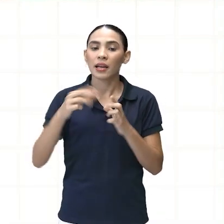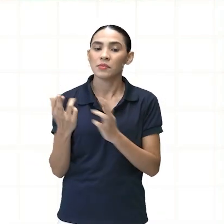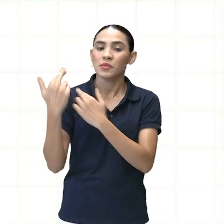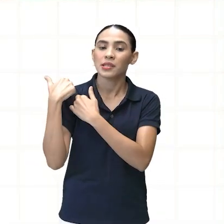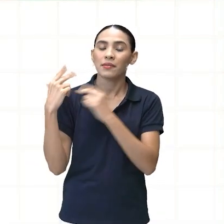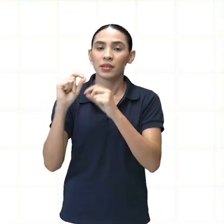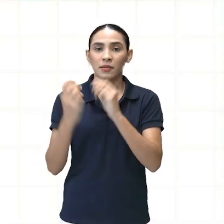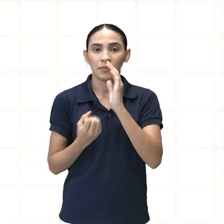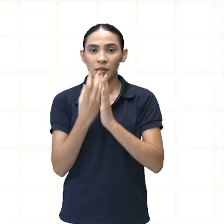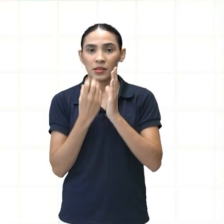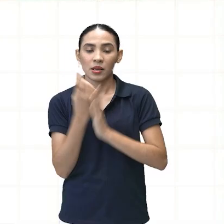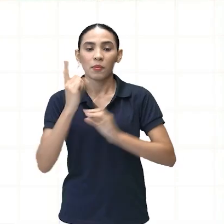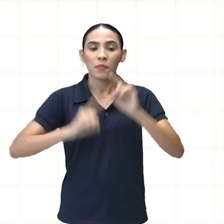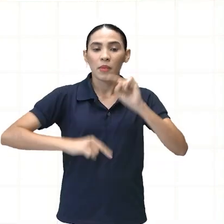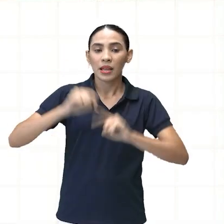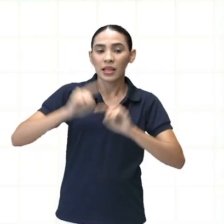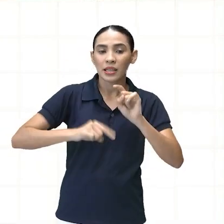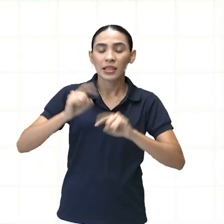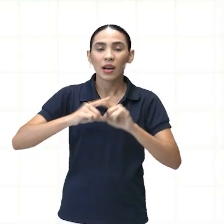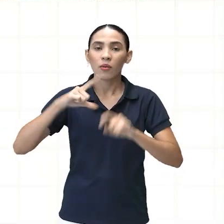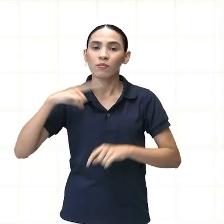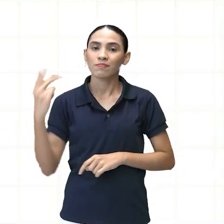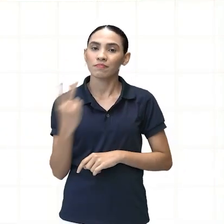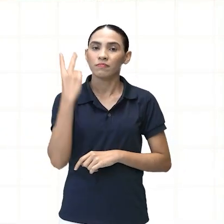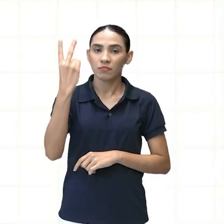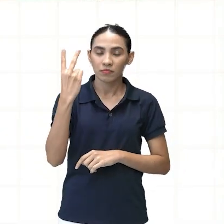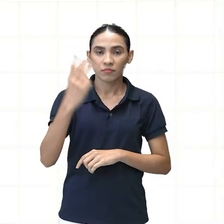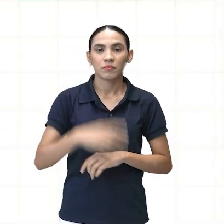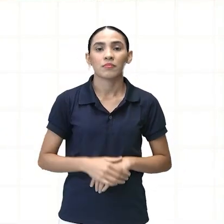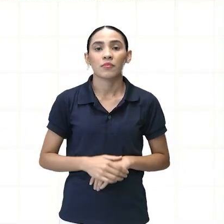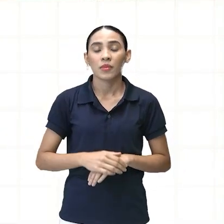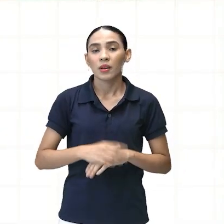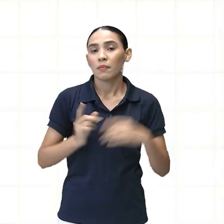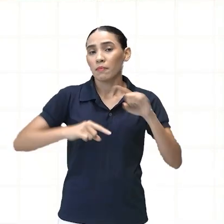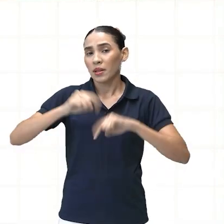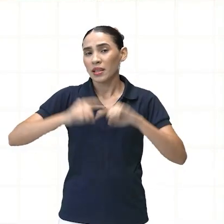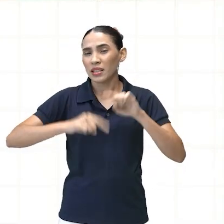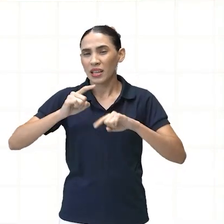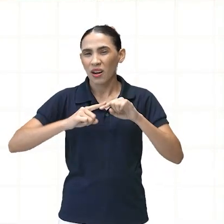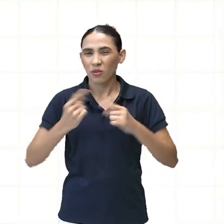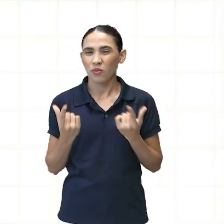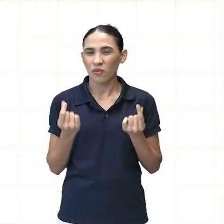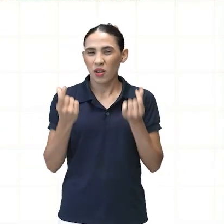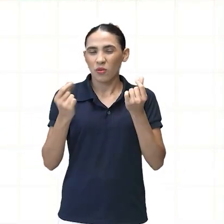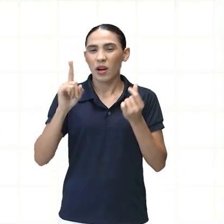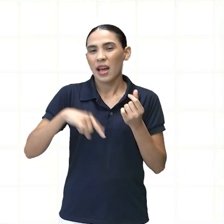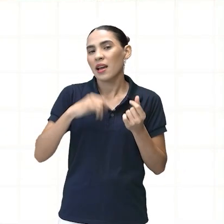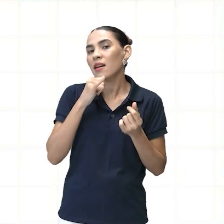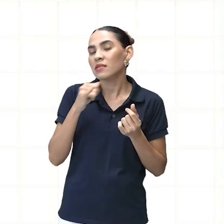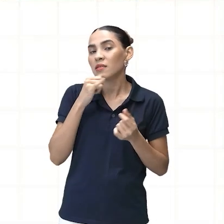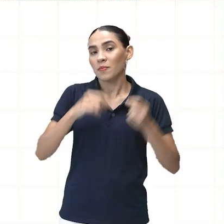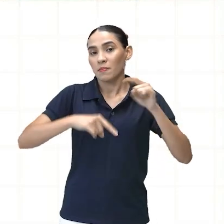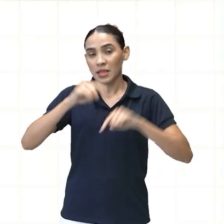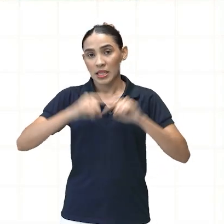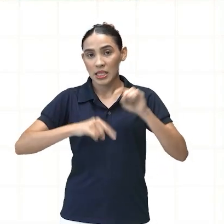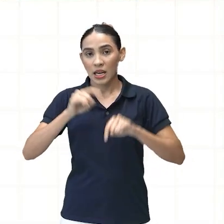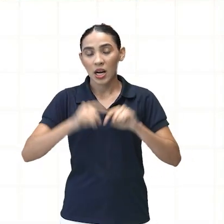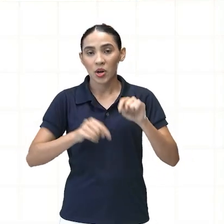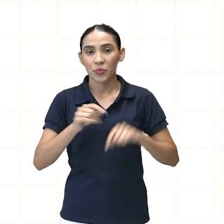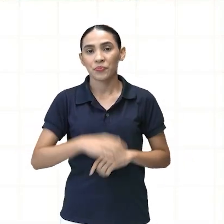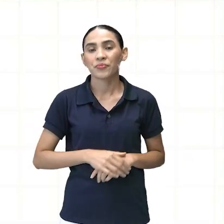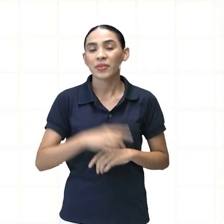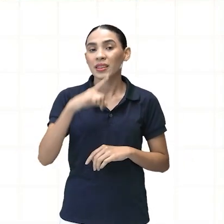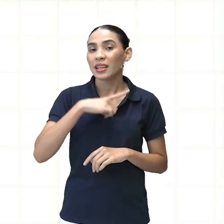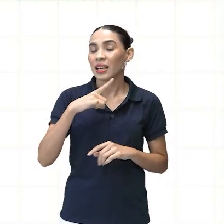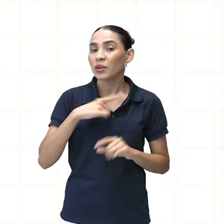ali pela fabricação de produtos com alto valor agregado. Produto com alto valor agregado é aquele produto, aquela mercadoria